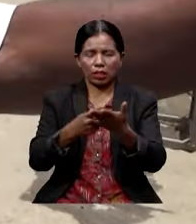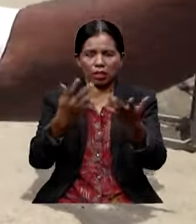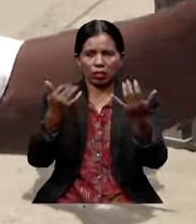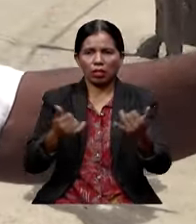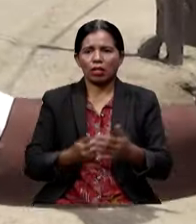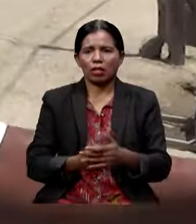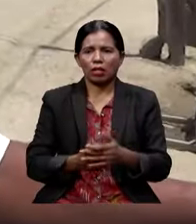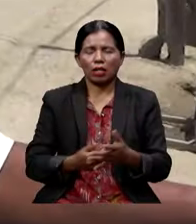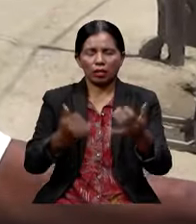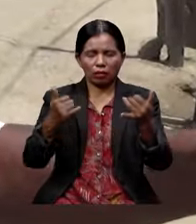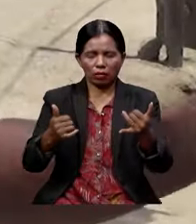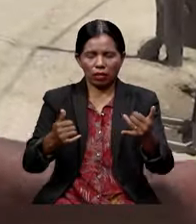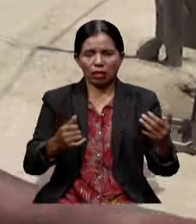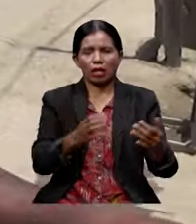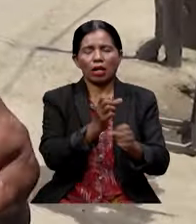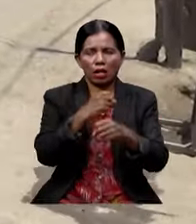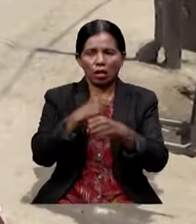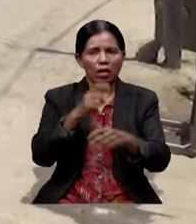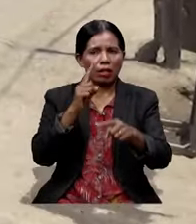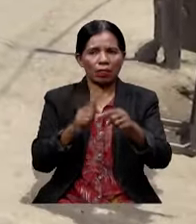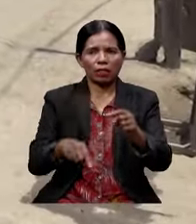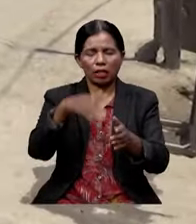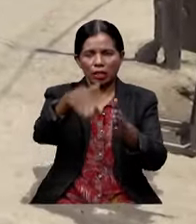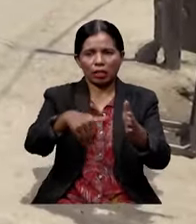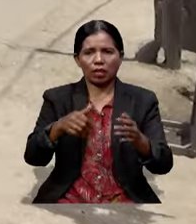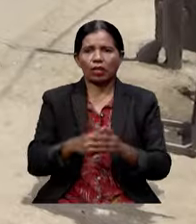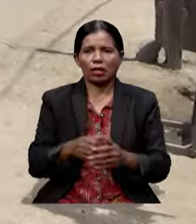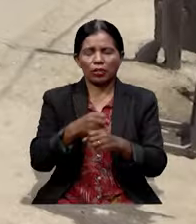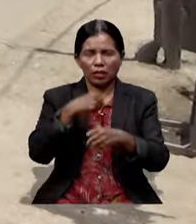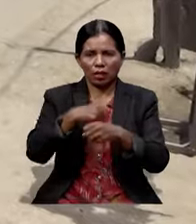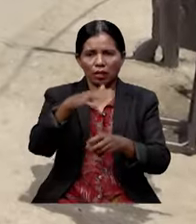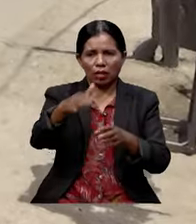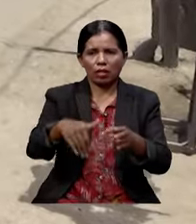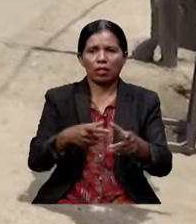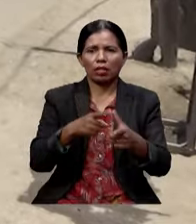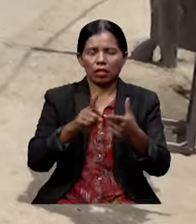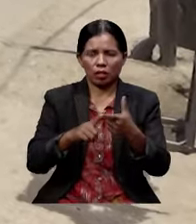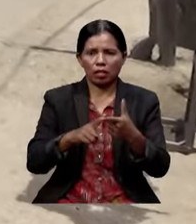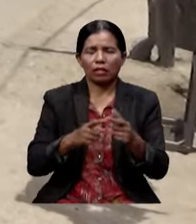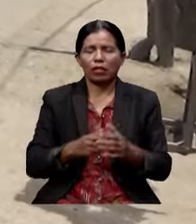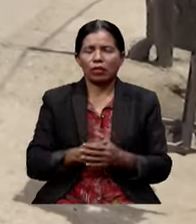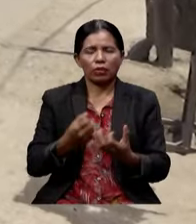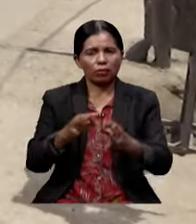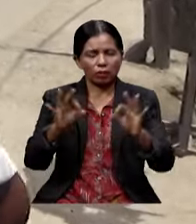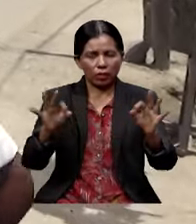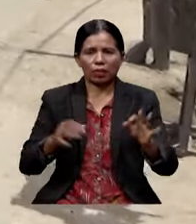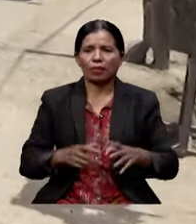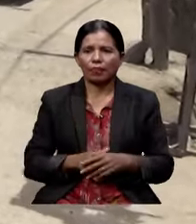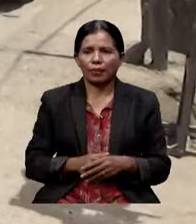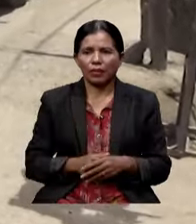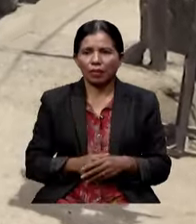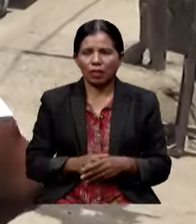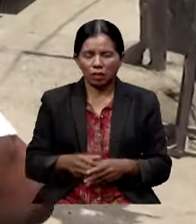agora cair de dragona. La vele pode ir aqui e de, se a tocar o balé da cua pulo lá. O do tema sobre